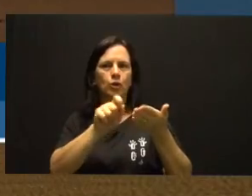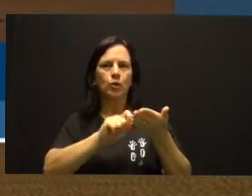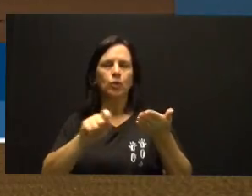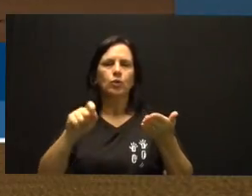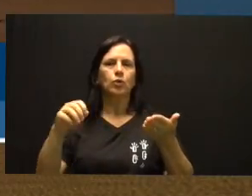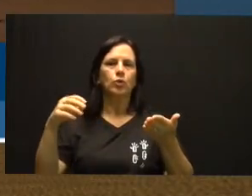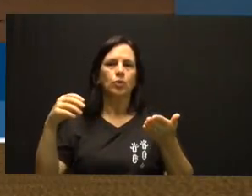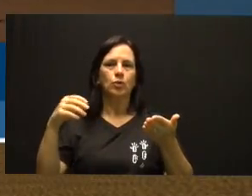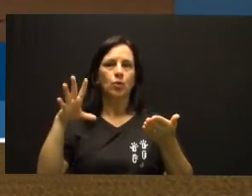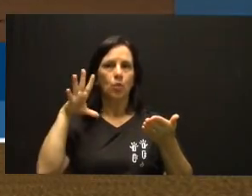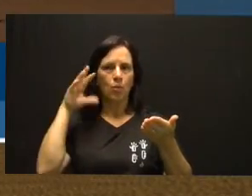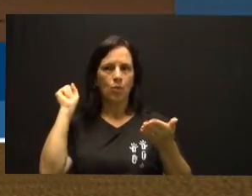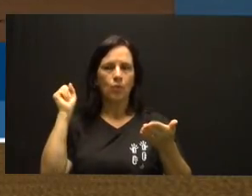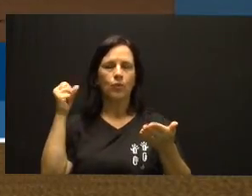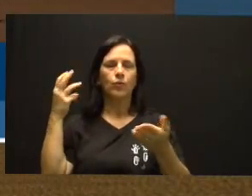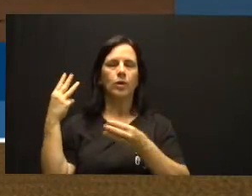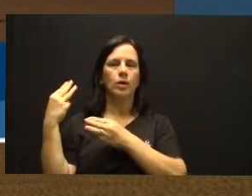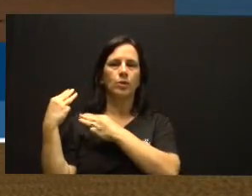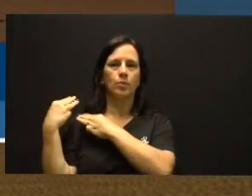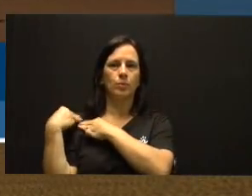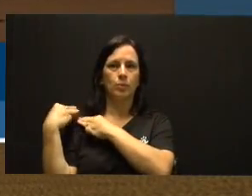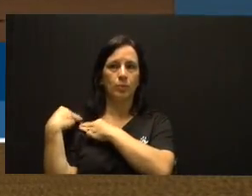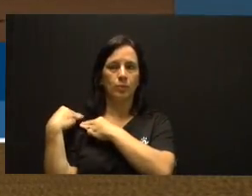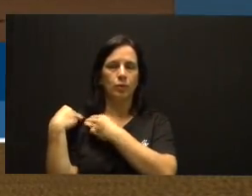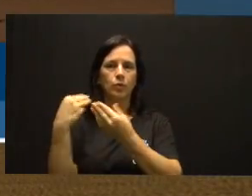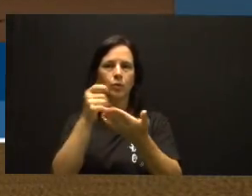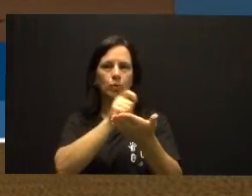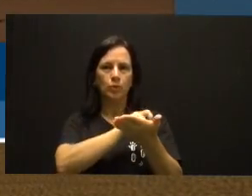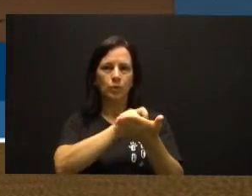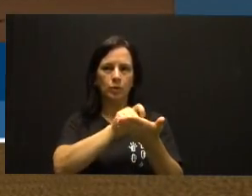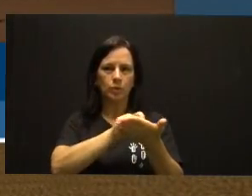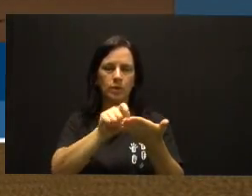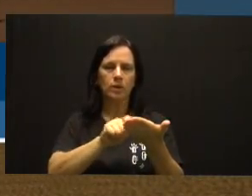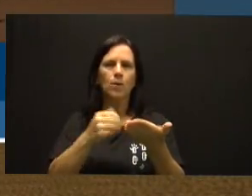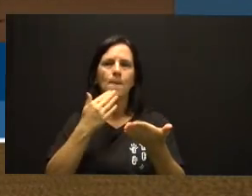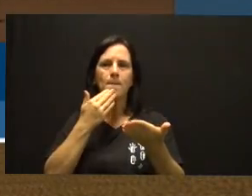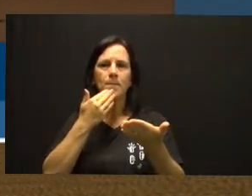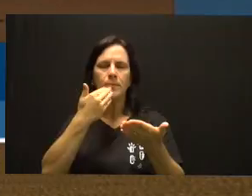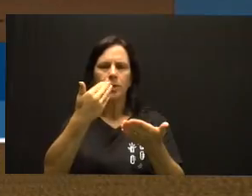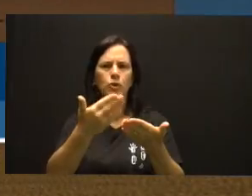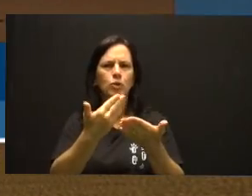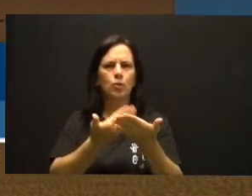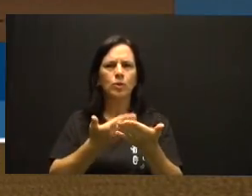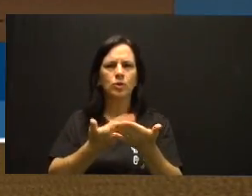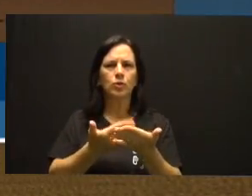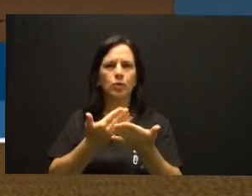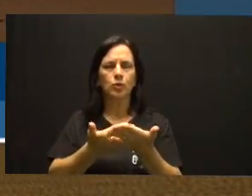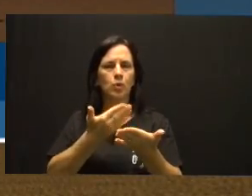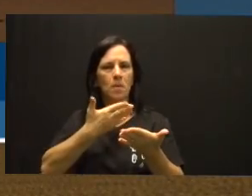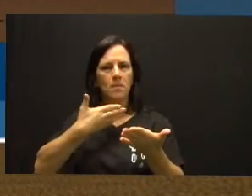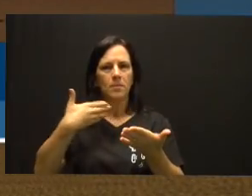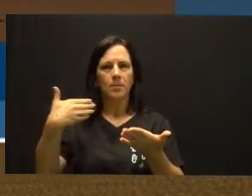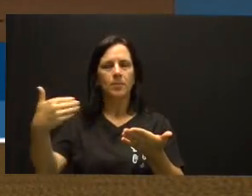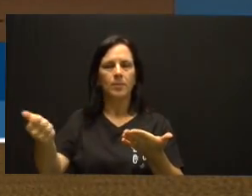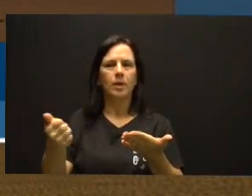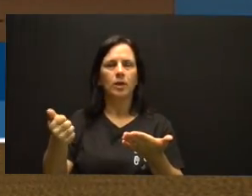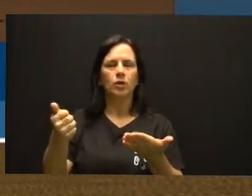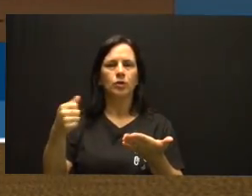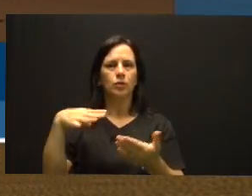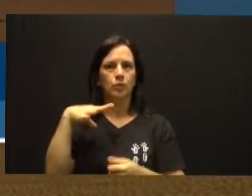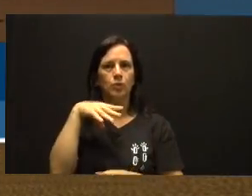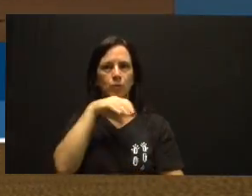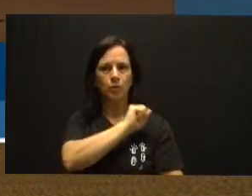e ouvido o duto plenário, envio de ofício ao Poder Executivo, solicitando estudos no sentido de viabilizar a